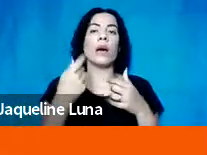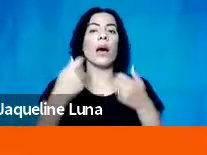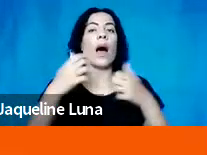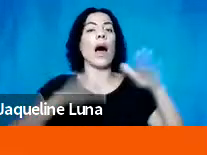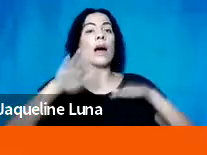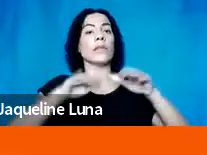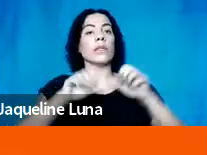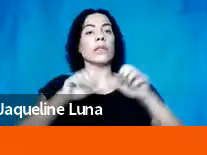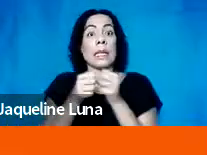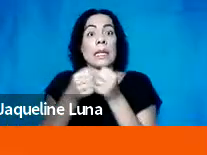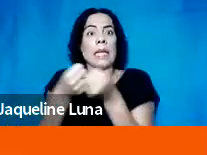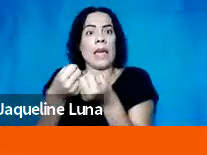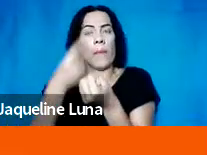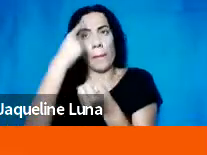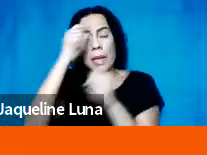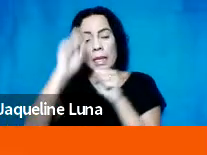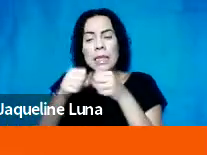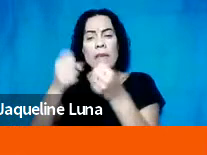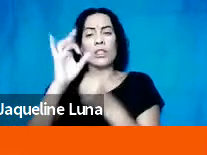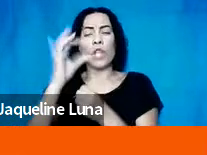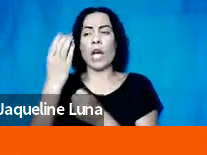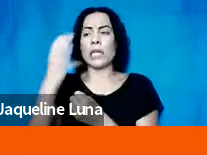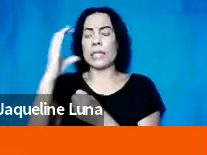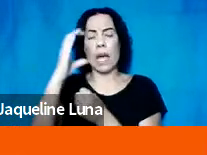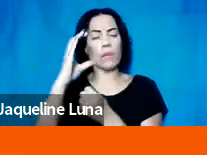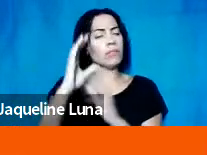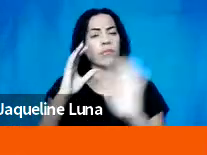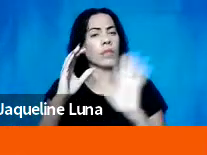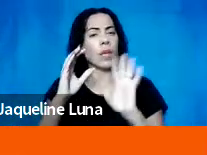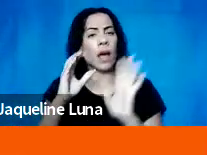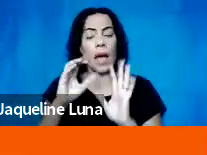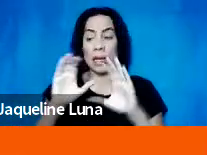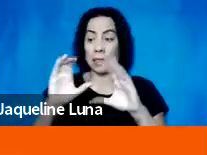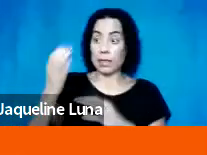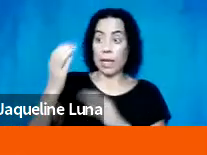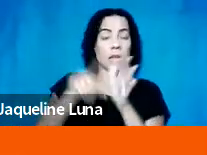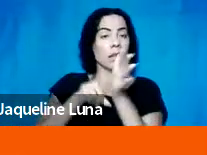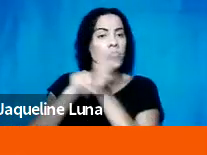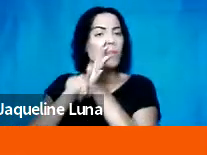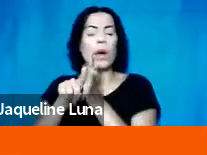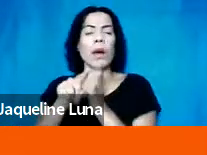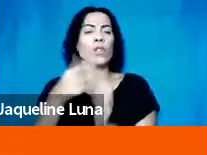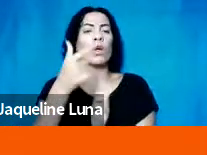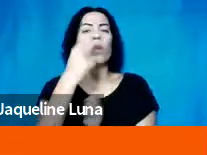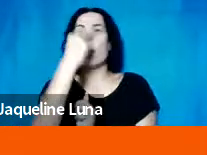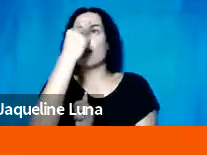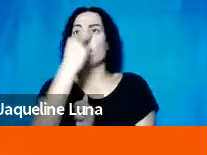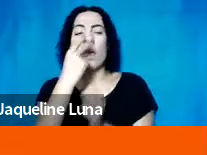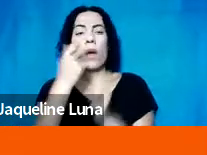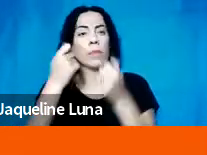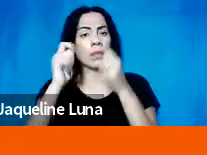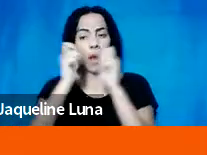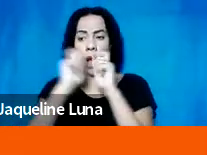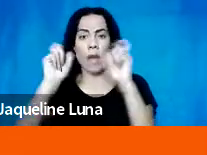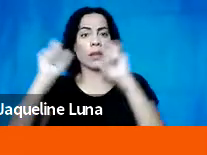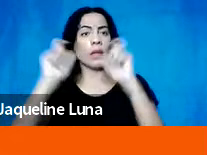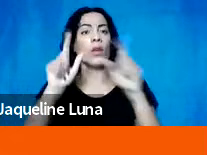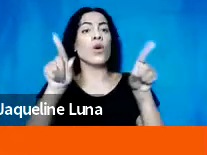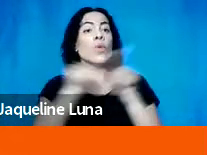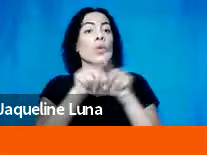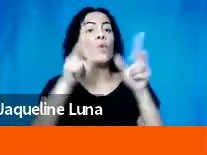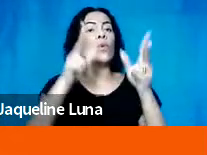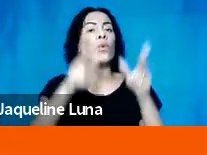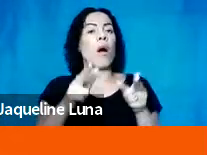a ciência. Não, a ciência se faz sem cegueira, né? Ou mesmo, no caso das vacinas, a gente botar a mão no